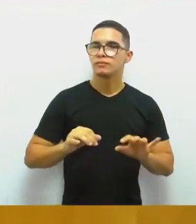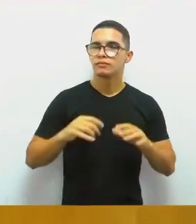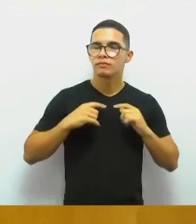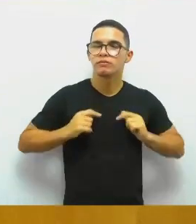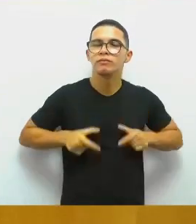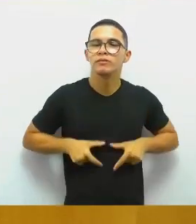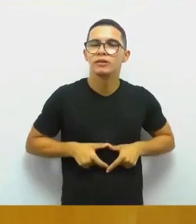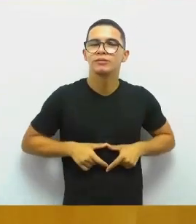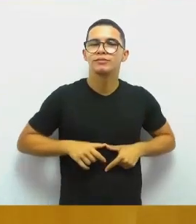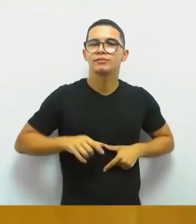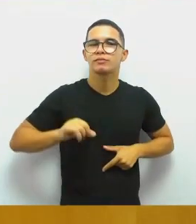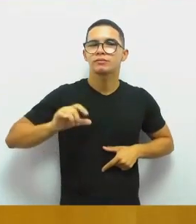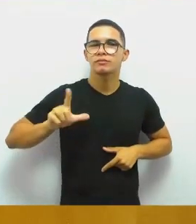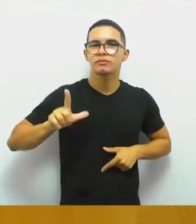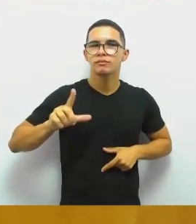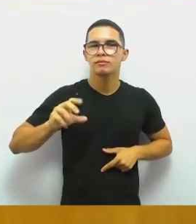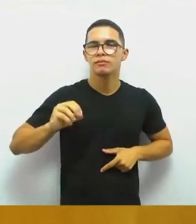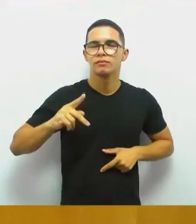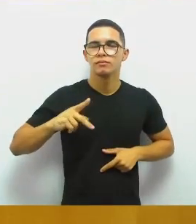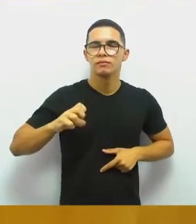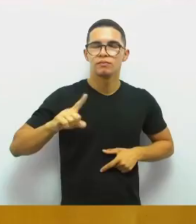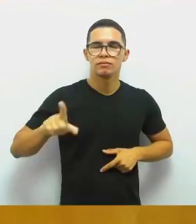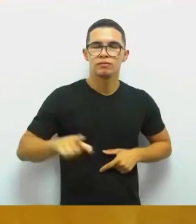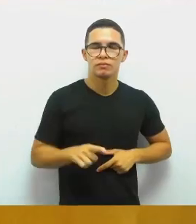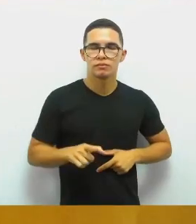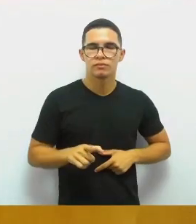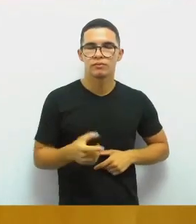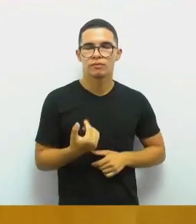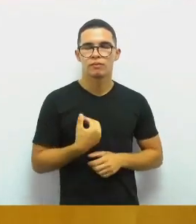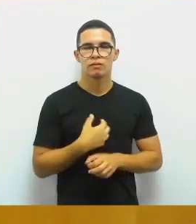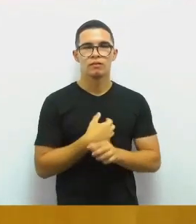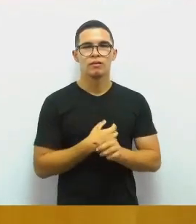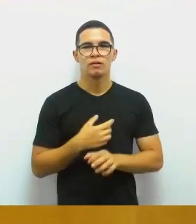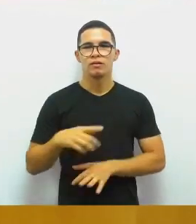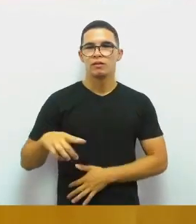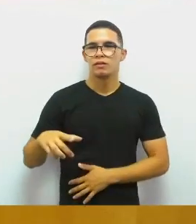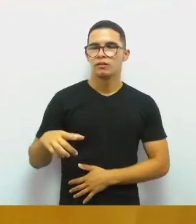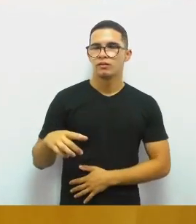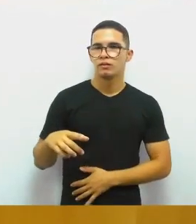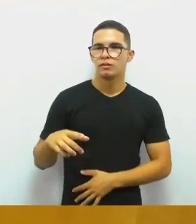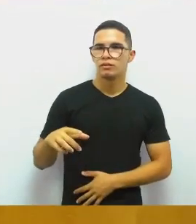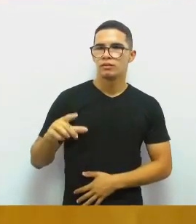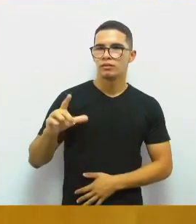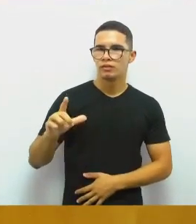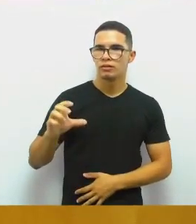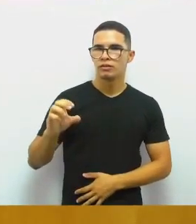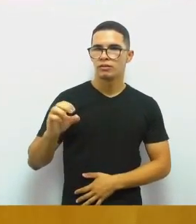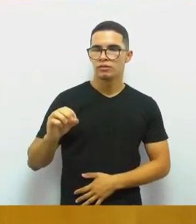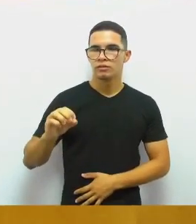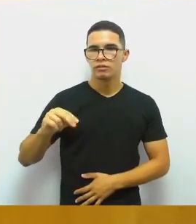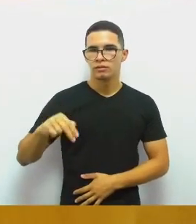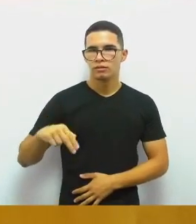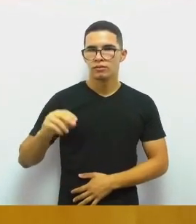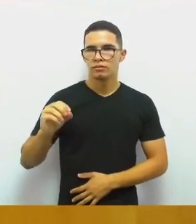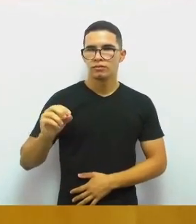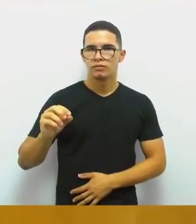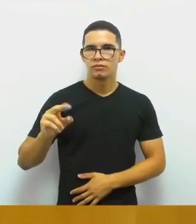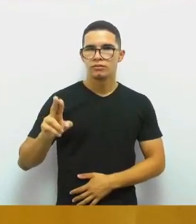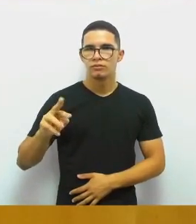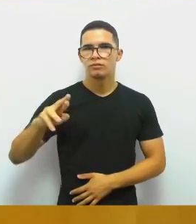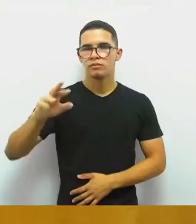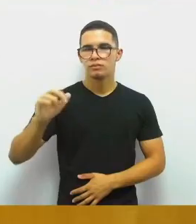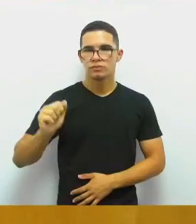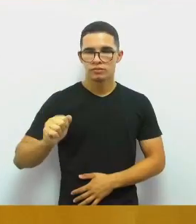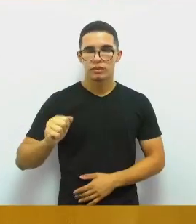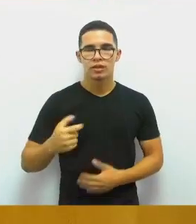Trovão, à senhora Rivanilde Eleonora e Leonora Guedes de Lira, e do título